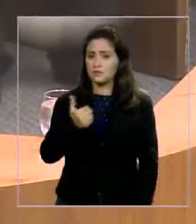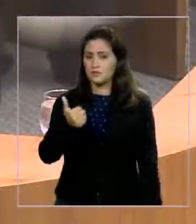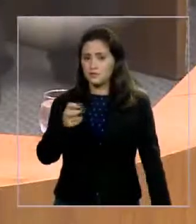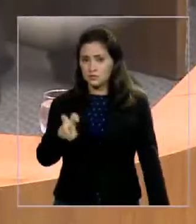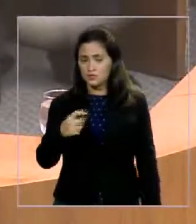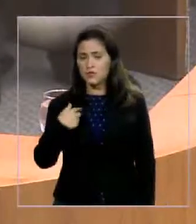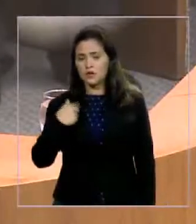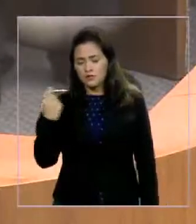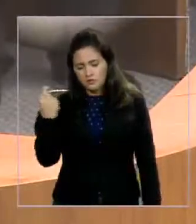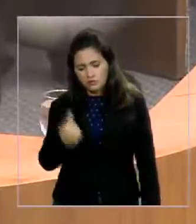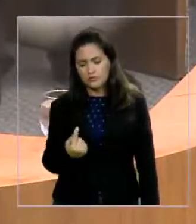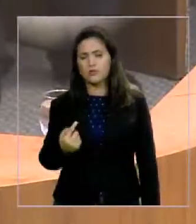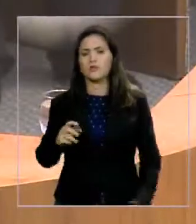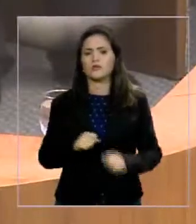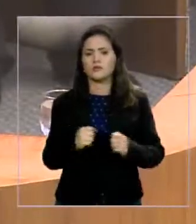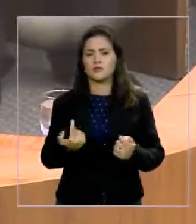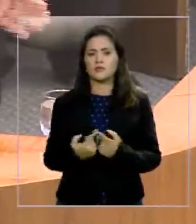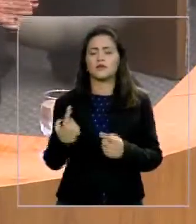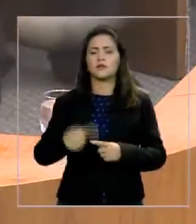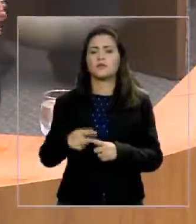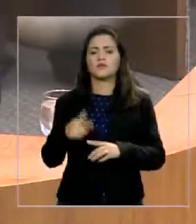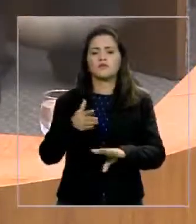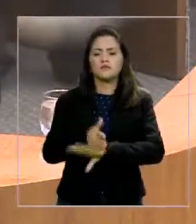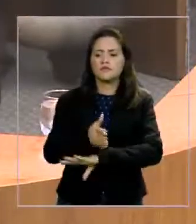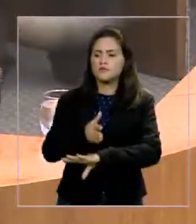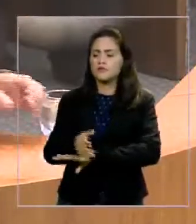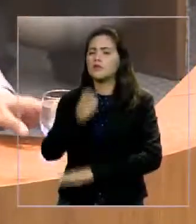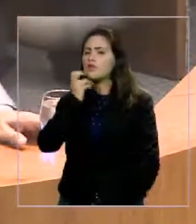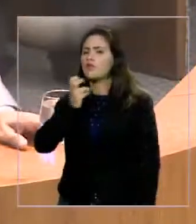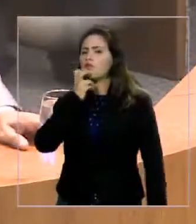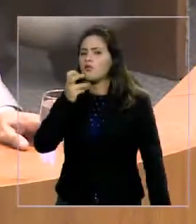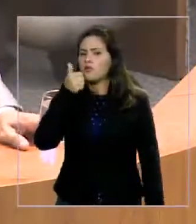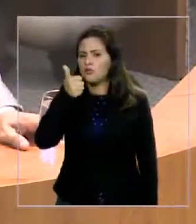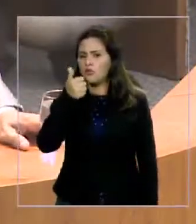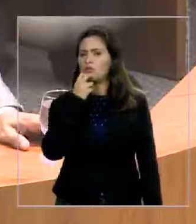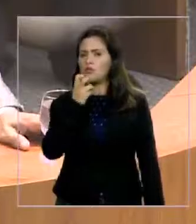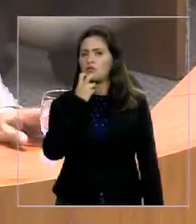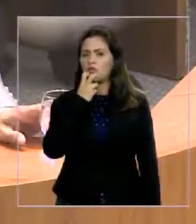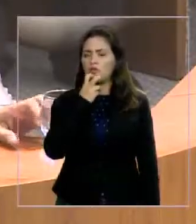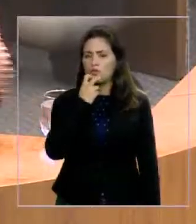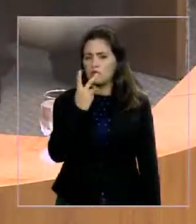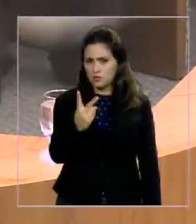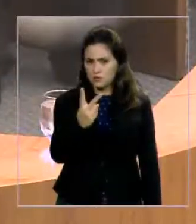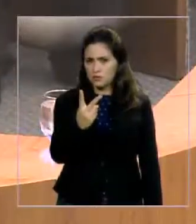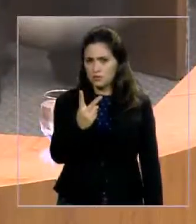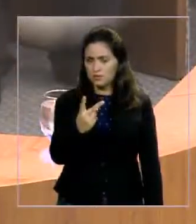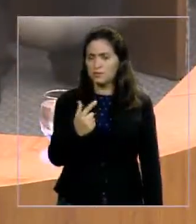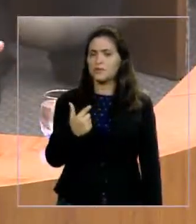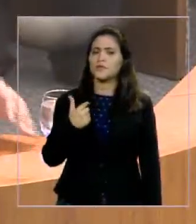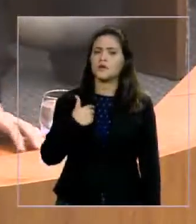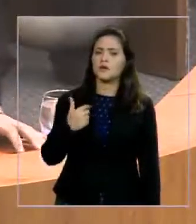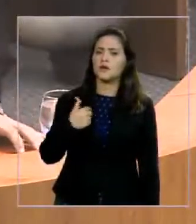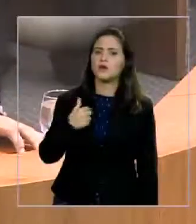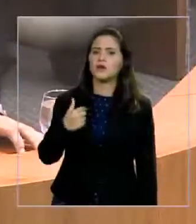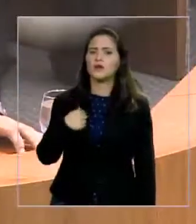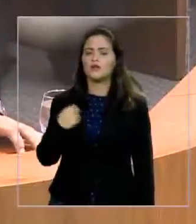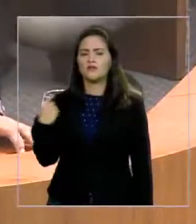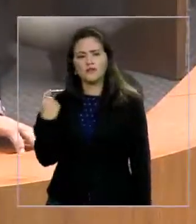por conta de visita que eu fiz ao Socorrão 1 e ao Socorrão 2. E na oportunidade eu trouxe as minhas